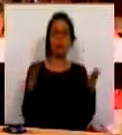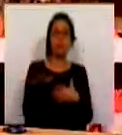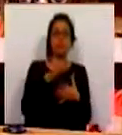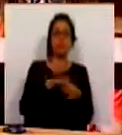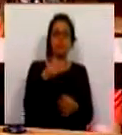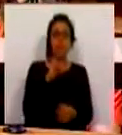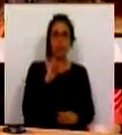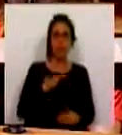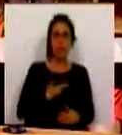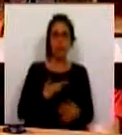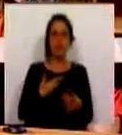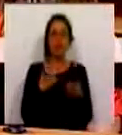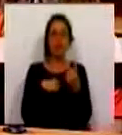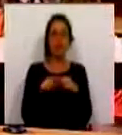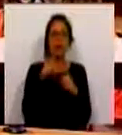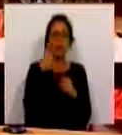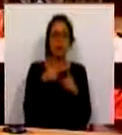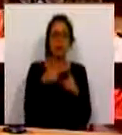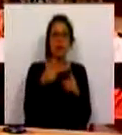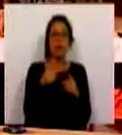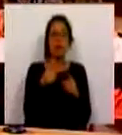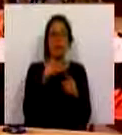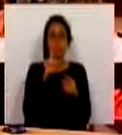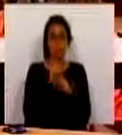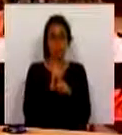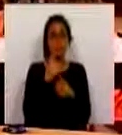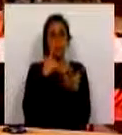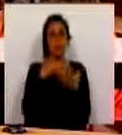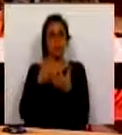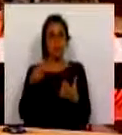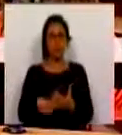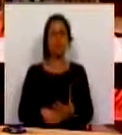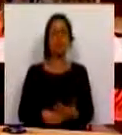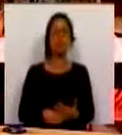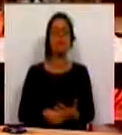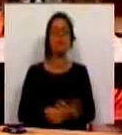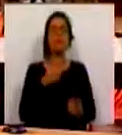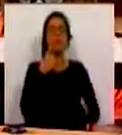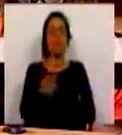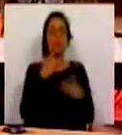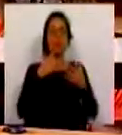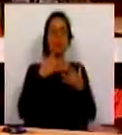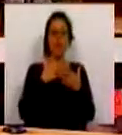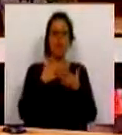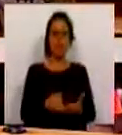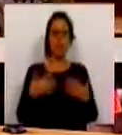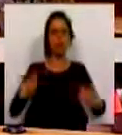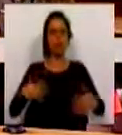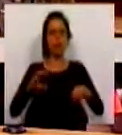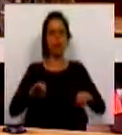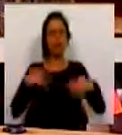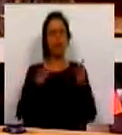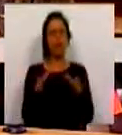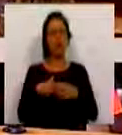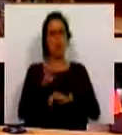da PCSD e, em particular, a PESCO, são também de realçar. Sublinho, além disso, o forte apoio às iniciativas da